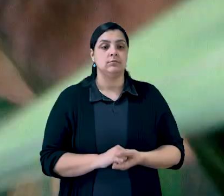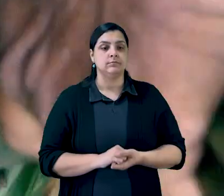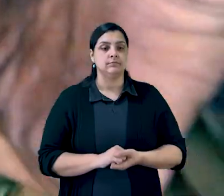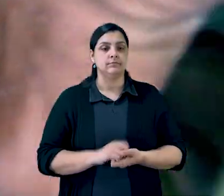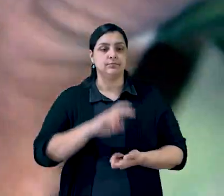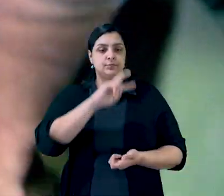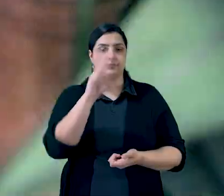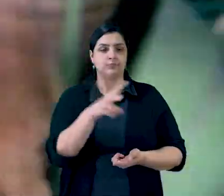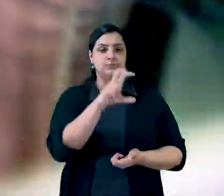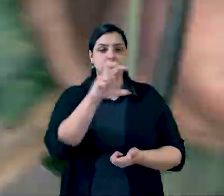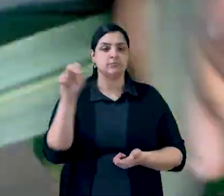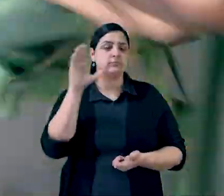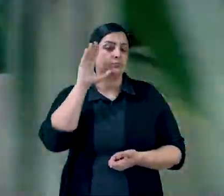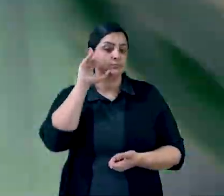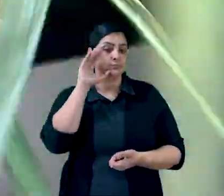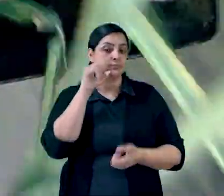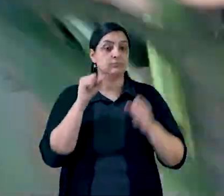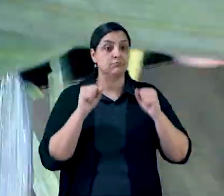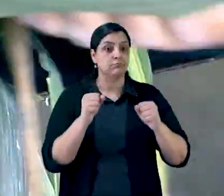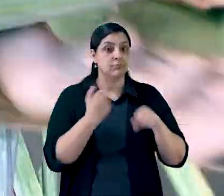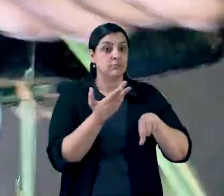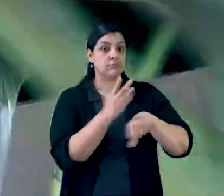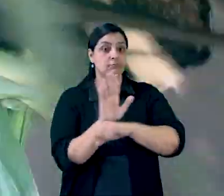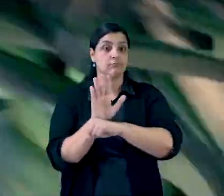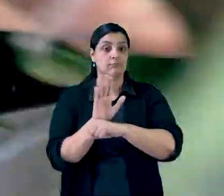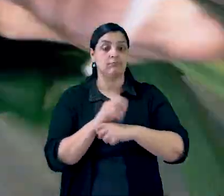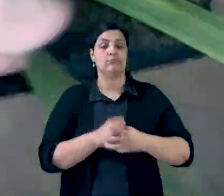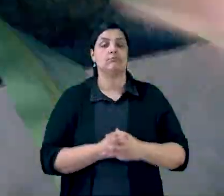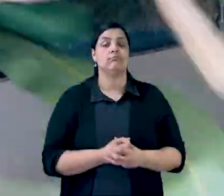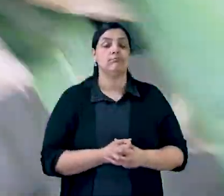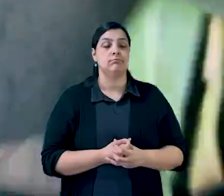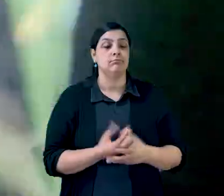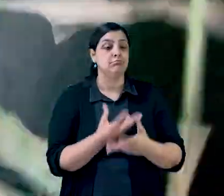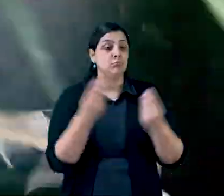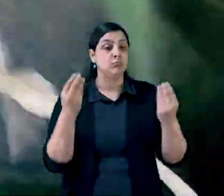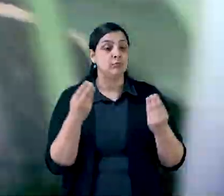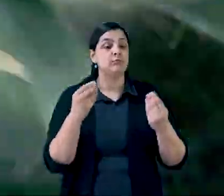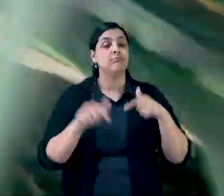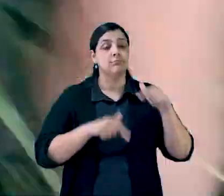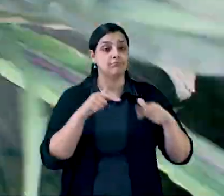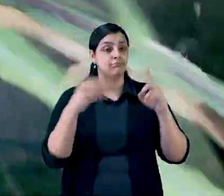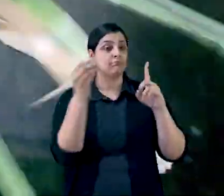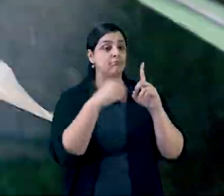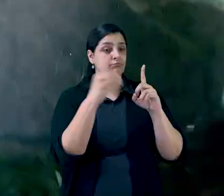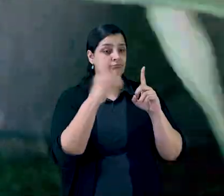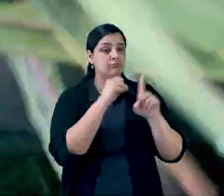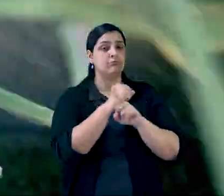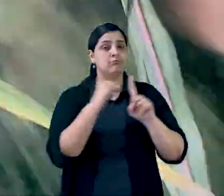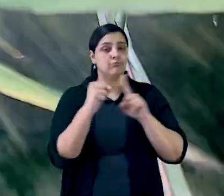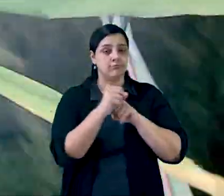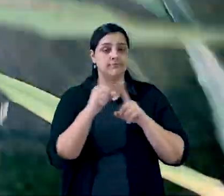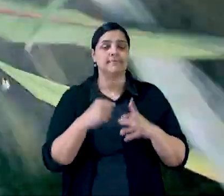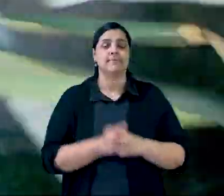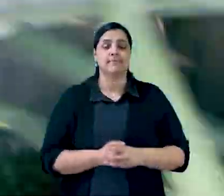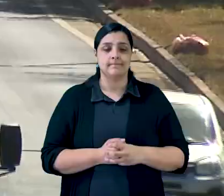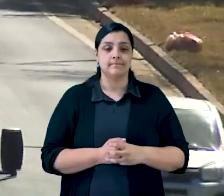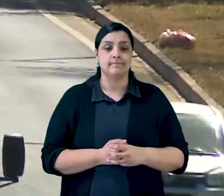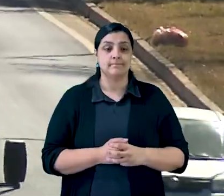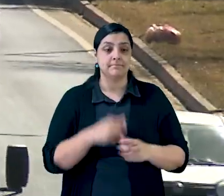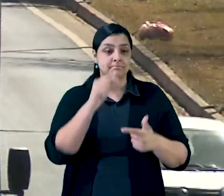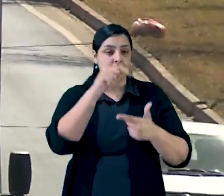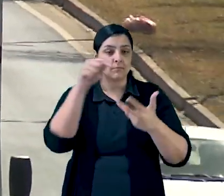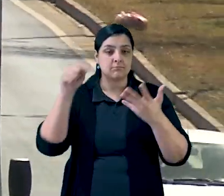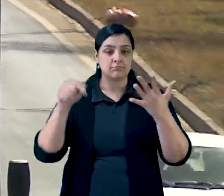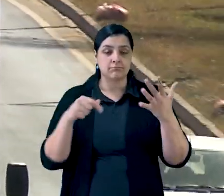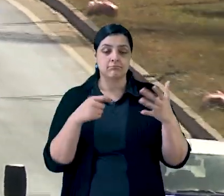processos. Cerca de 2.500 trabalhadores podem ser beneficiados, muitos em situação de vulnerabilidade social.